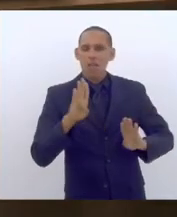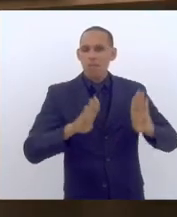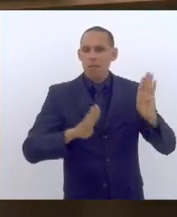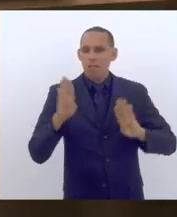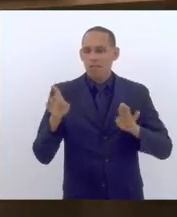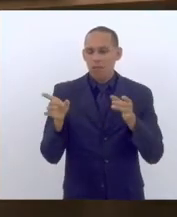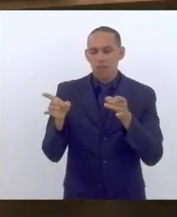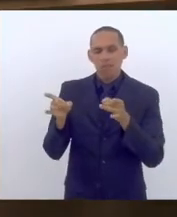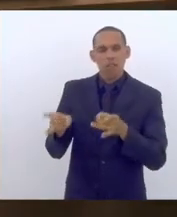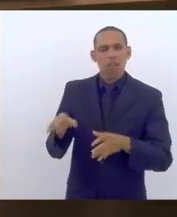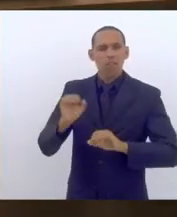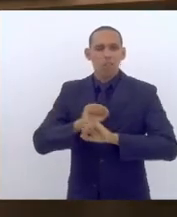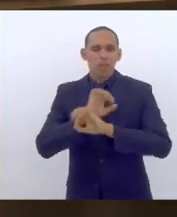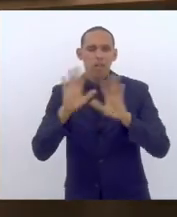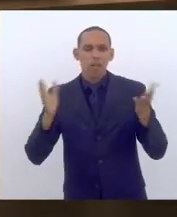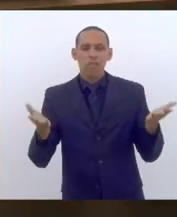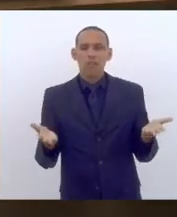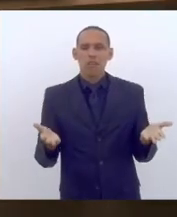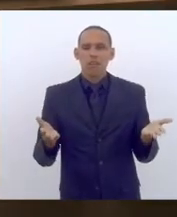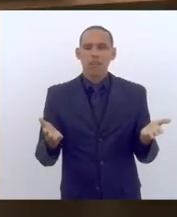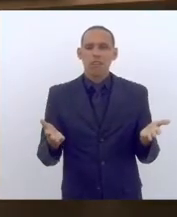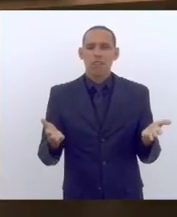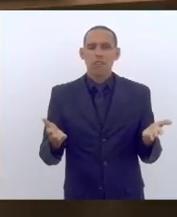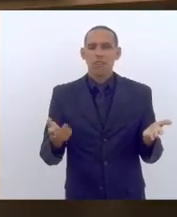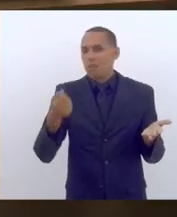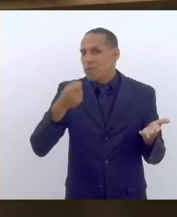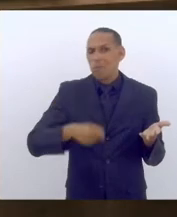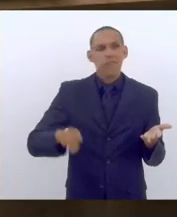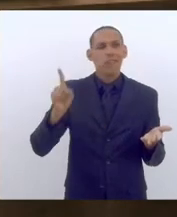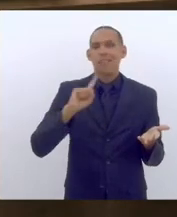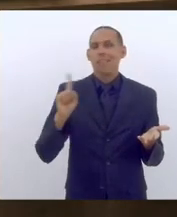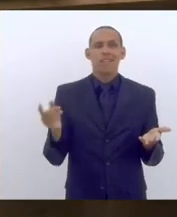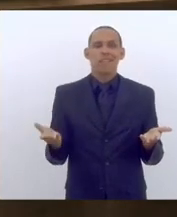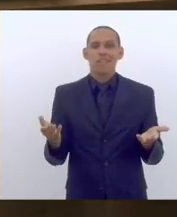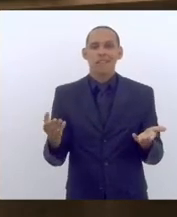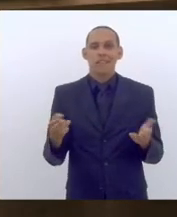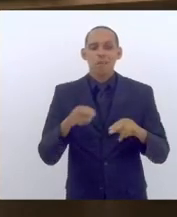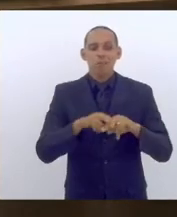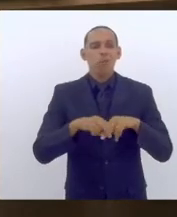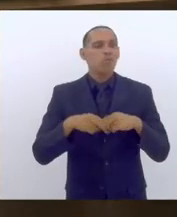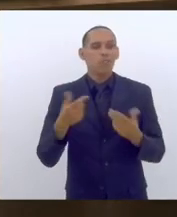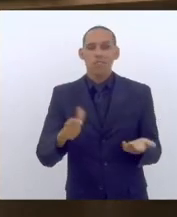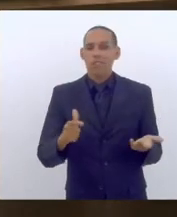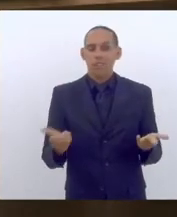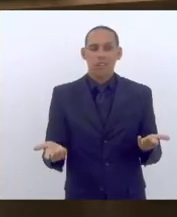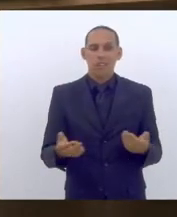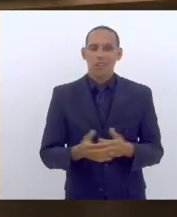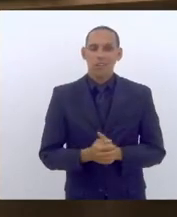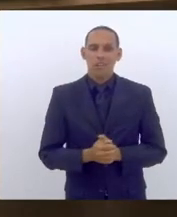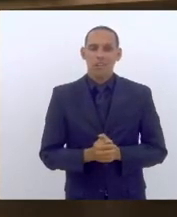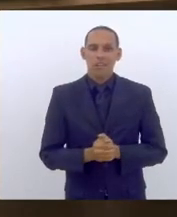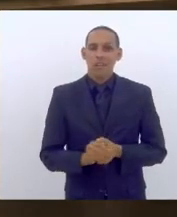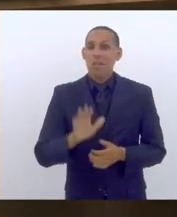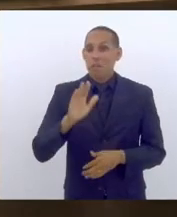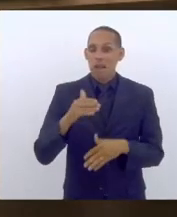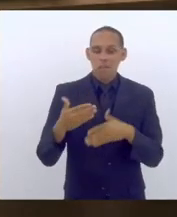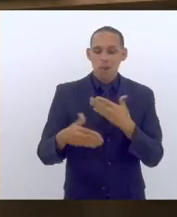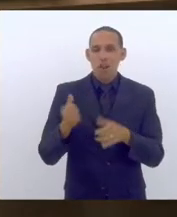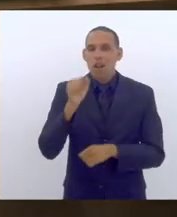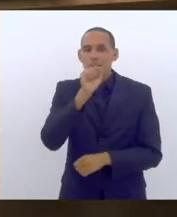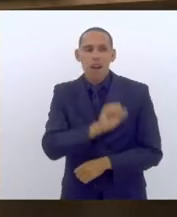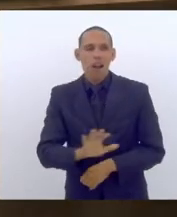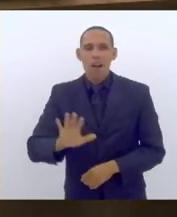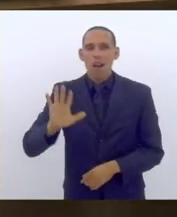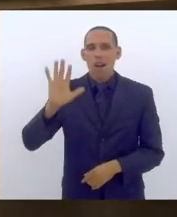em mão de Transparência quando não havia necessidade quando não havia porque fazerem isso agora num processo nacional